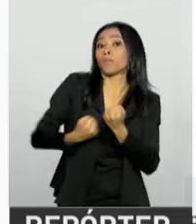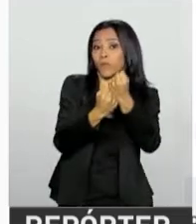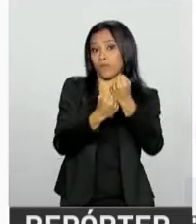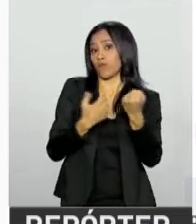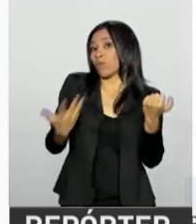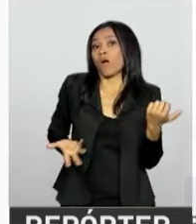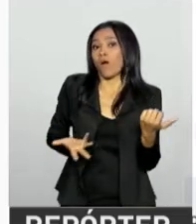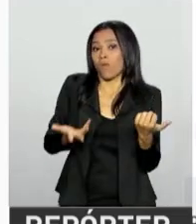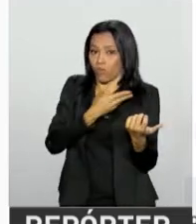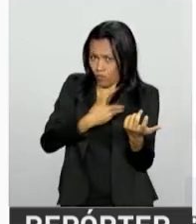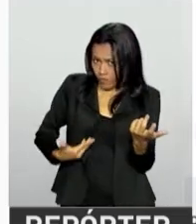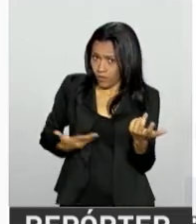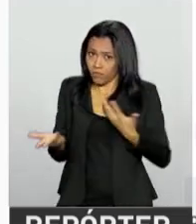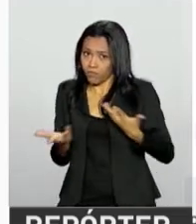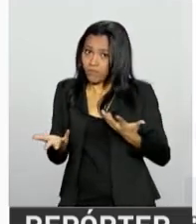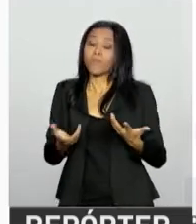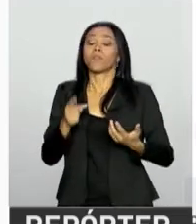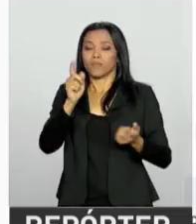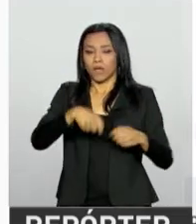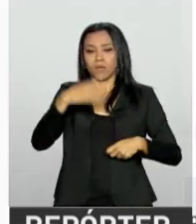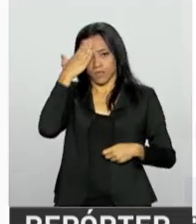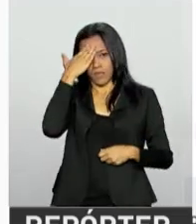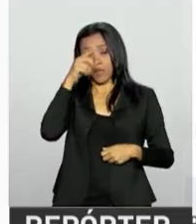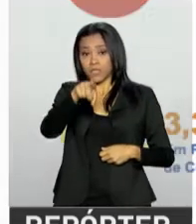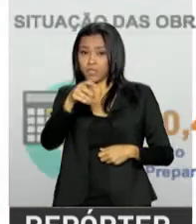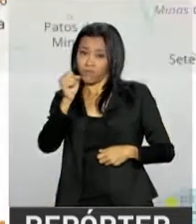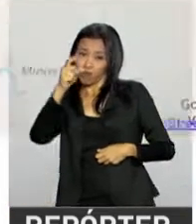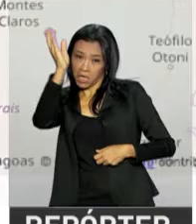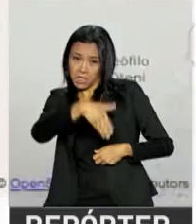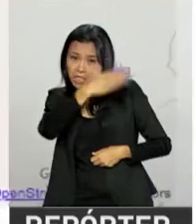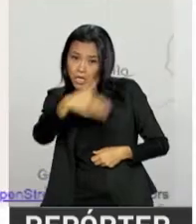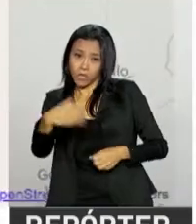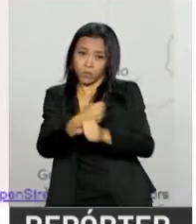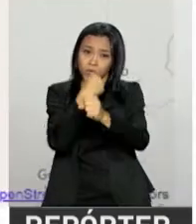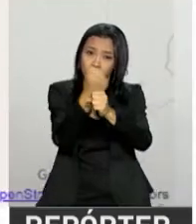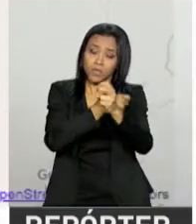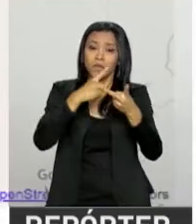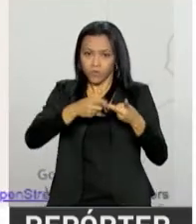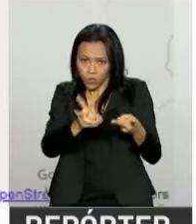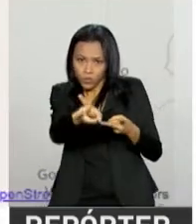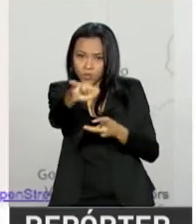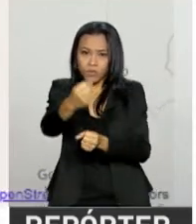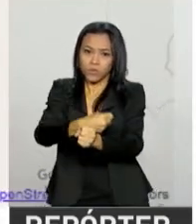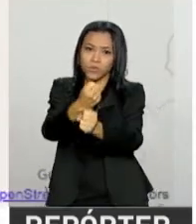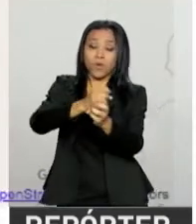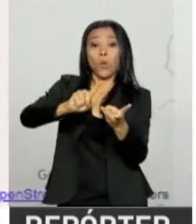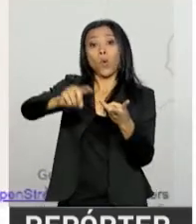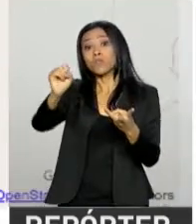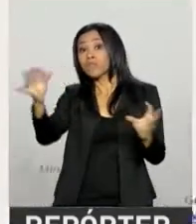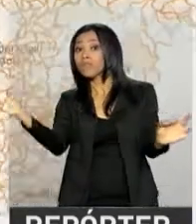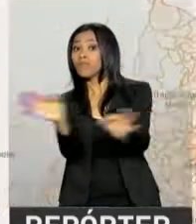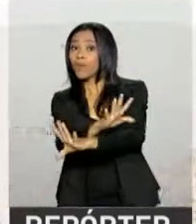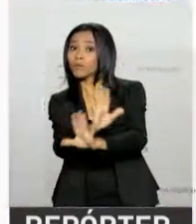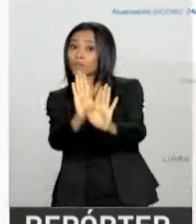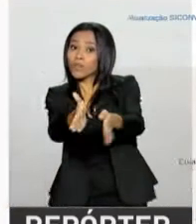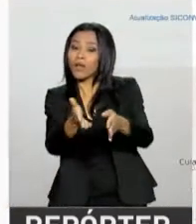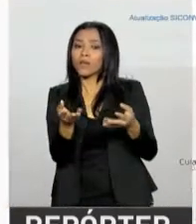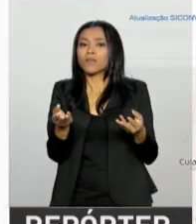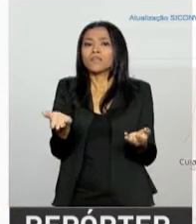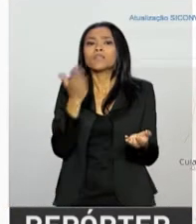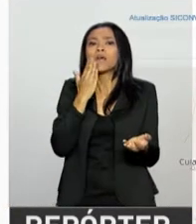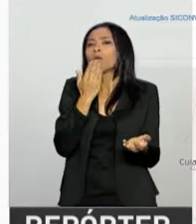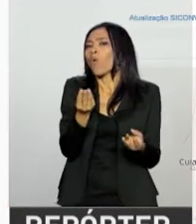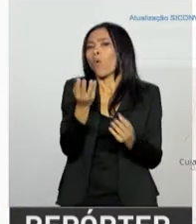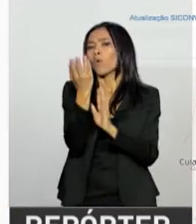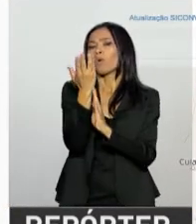garante os recursos. O cidadão pode conferir se a obra foi cancelada, se ainda está em execução ou se foi concluída e como está a